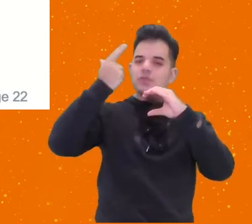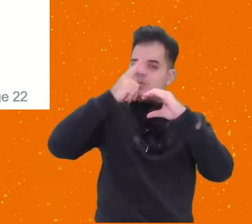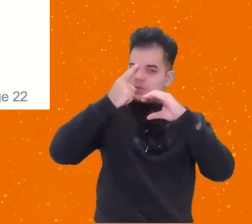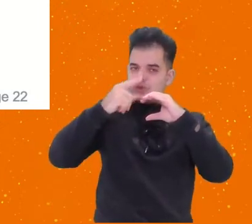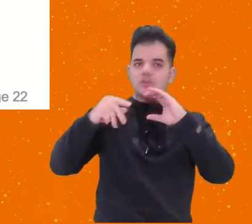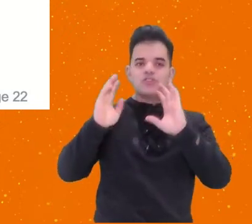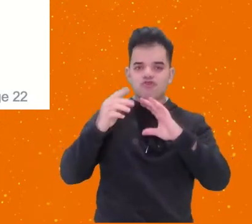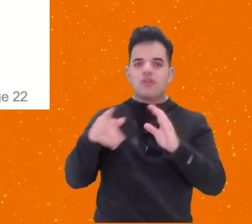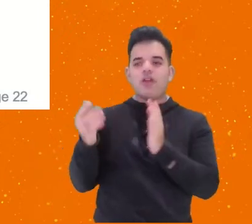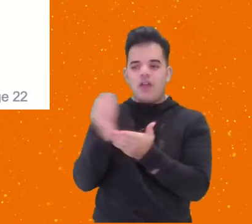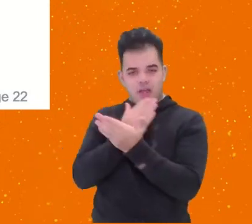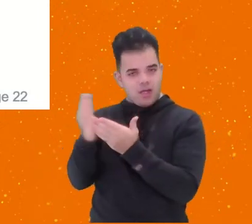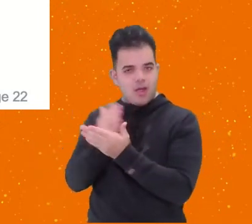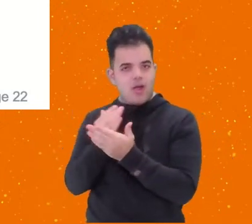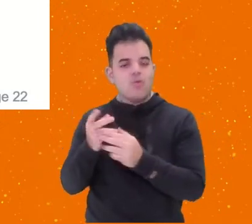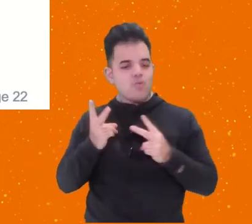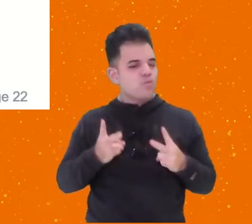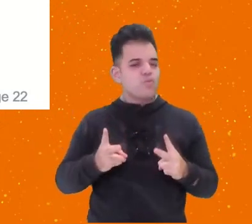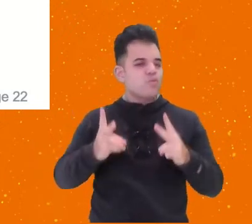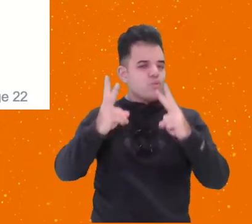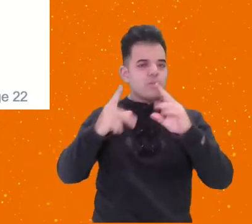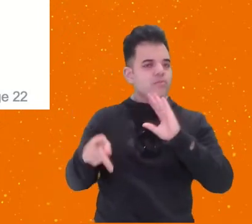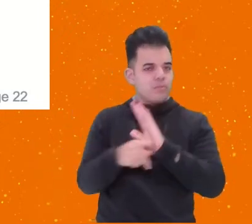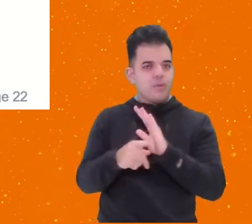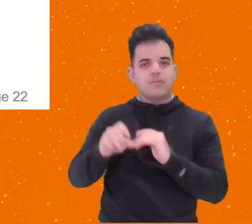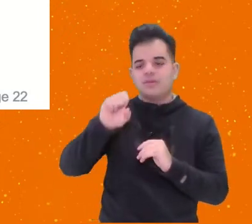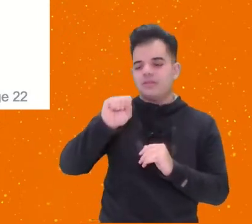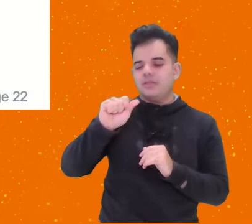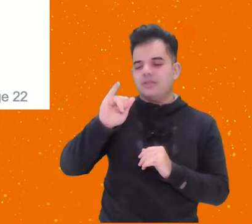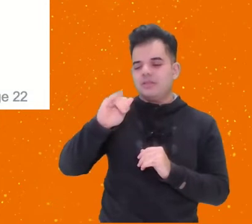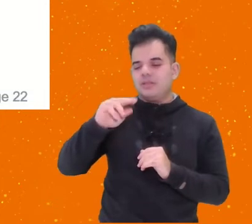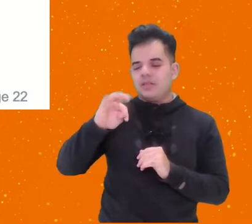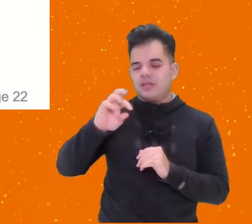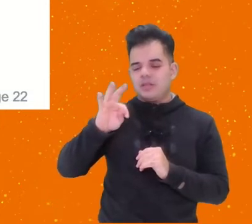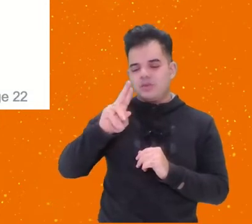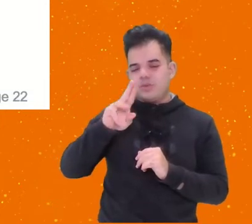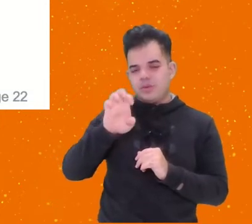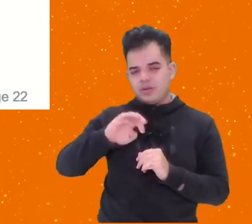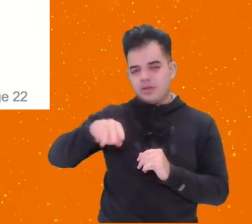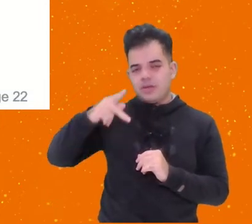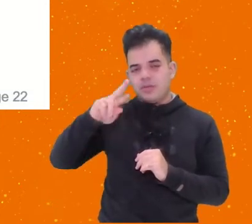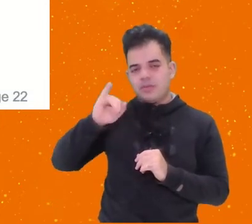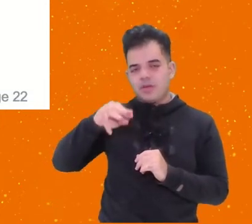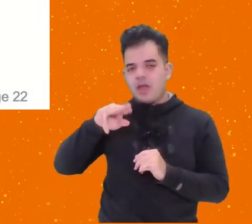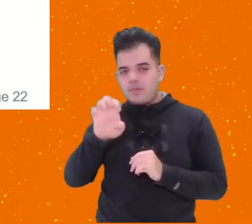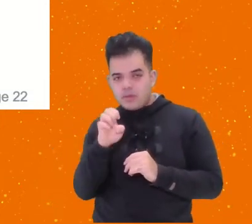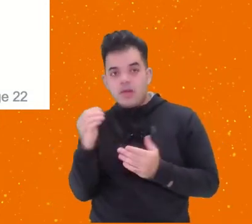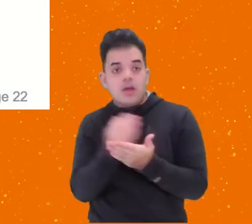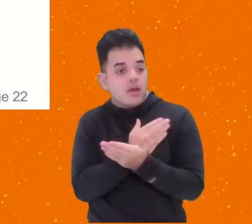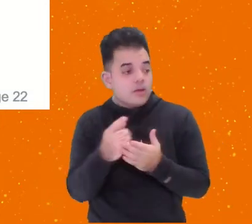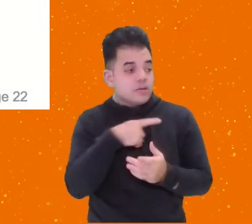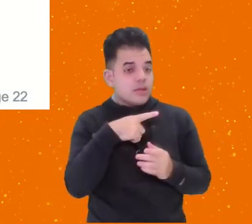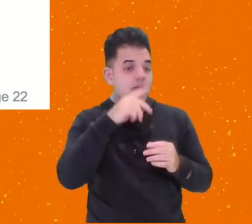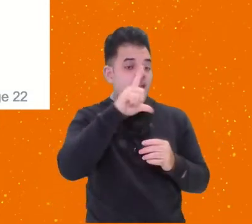já tem isso e vai com a Signature Prime, né? Vai de boa. Agora, se você tem o bocal LPL na